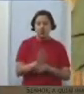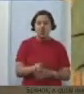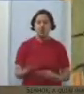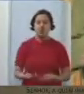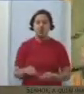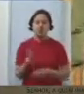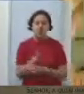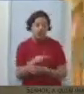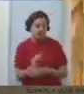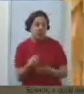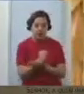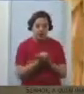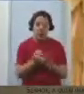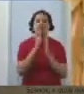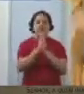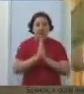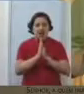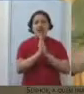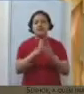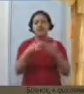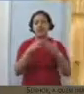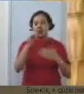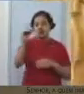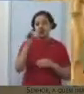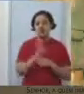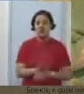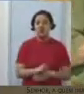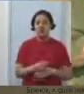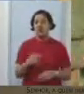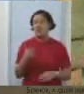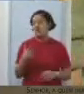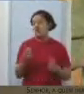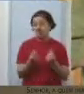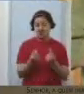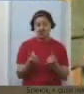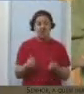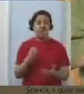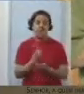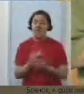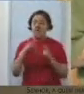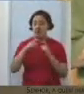atrás de remédio. E reza. E corre atrás de médico. E às vezes não tem dinheiro.